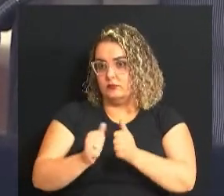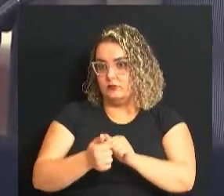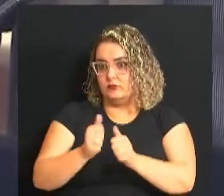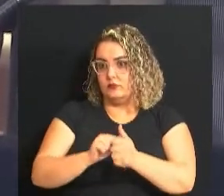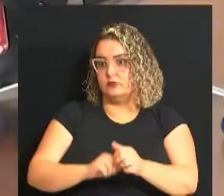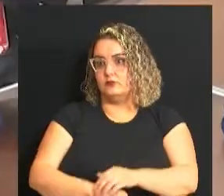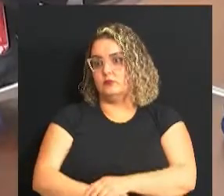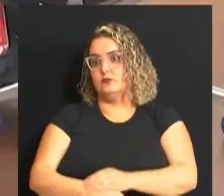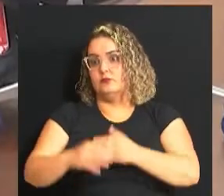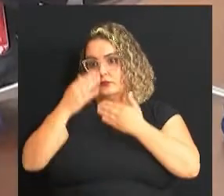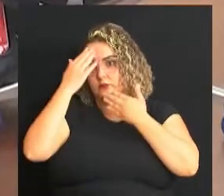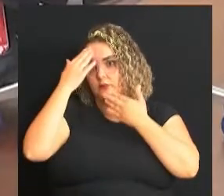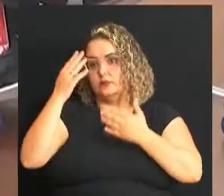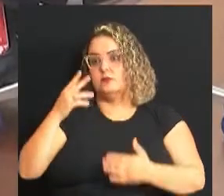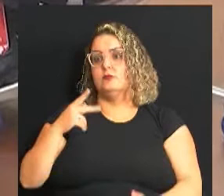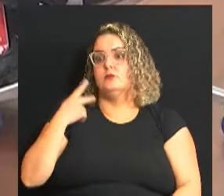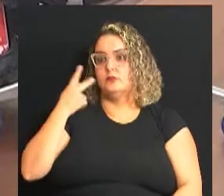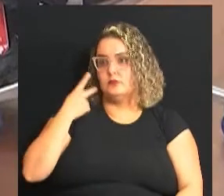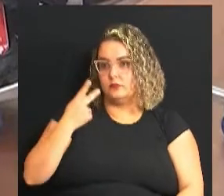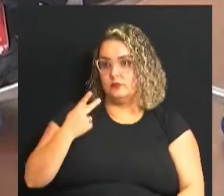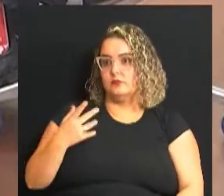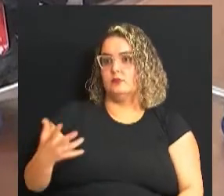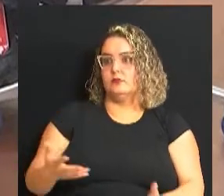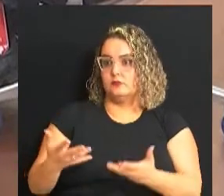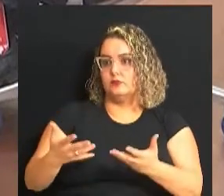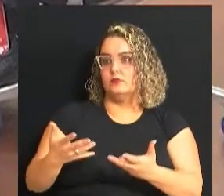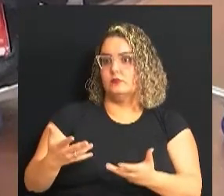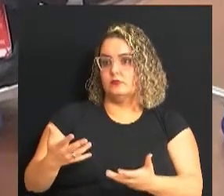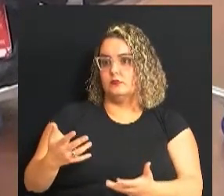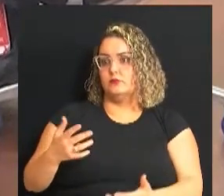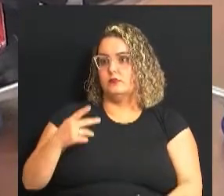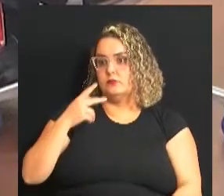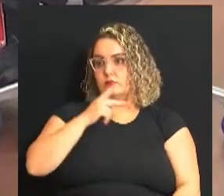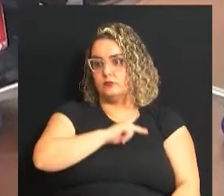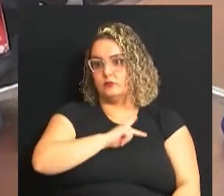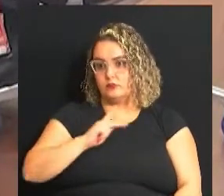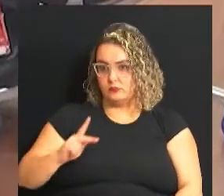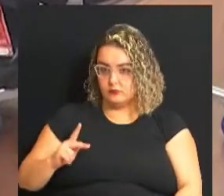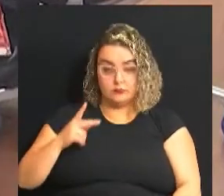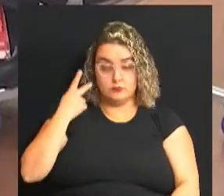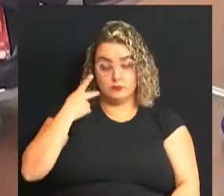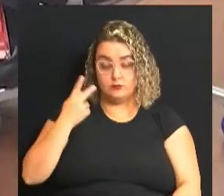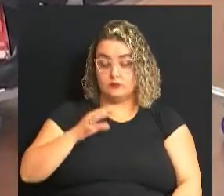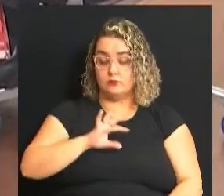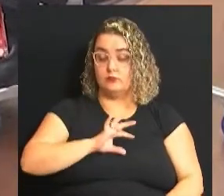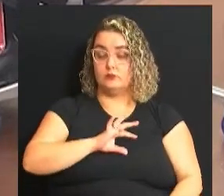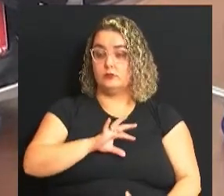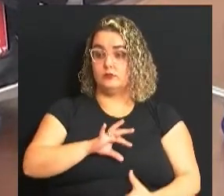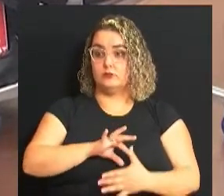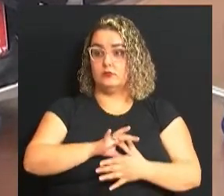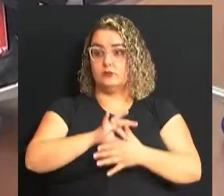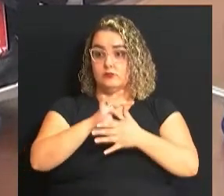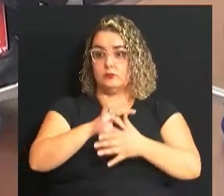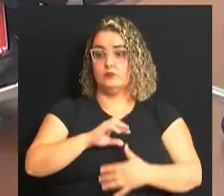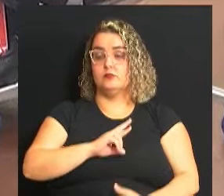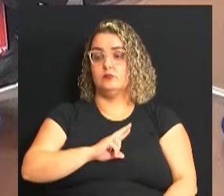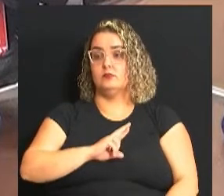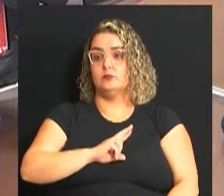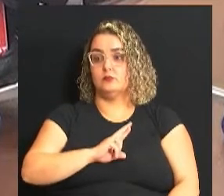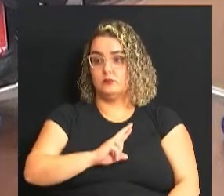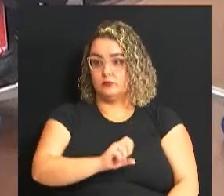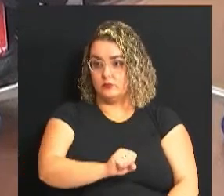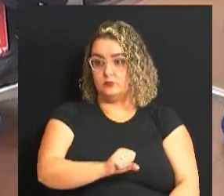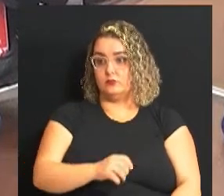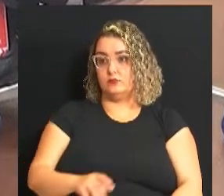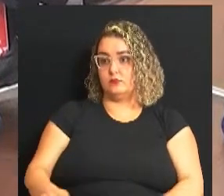Muito obrigado, vereadora, pela sua contribuição. Eu queria passar a palavra ao vereador Luiz Rossini. Bem, eu entendo assim, a lei fixa